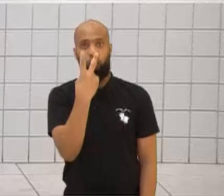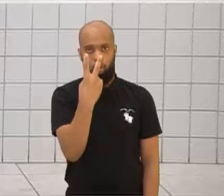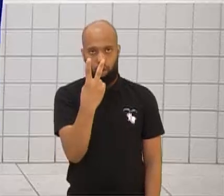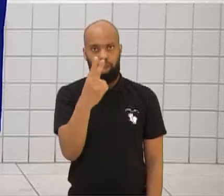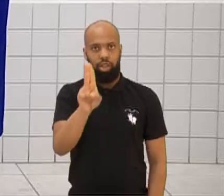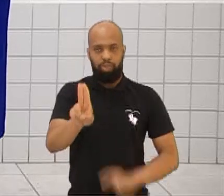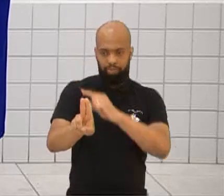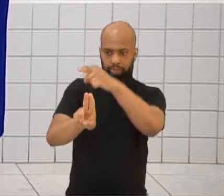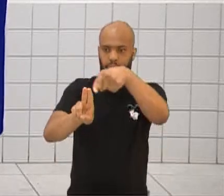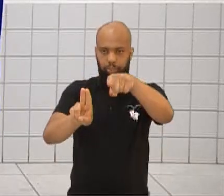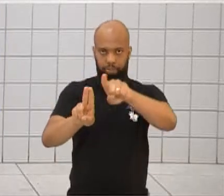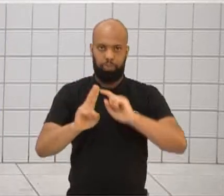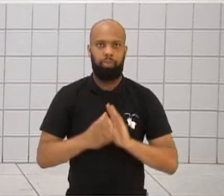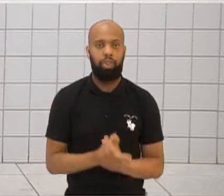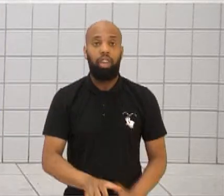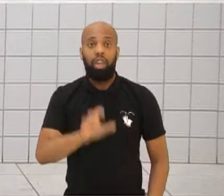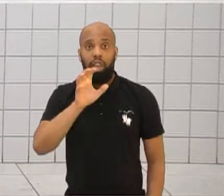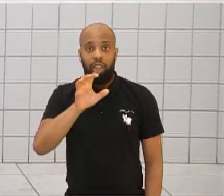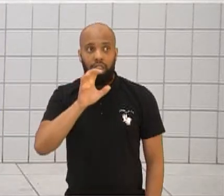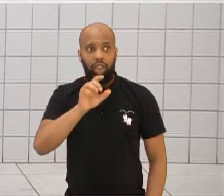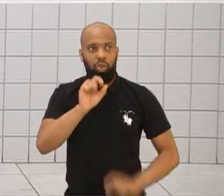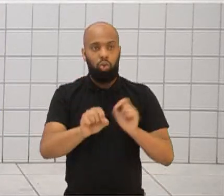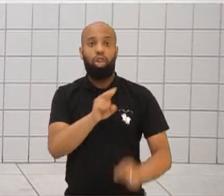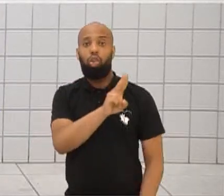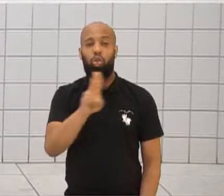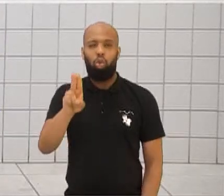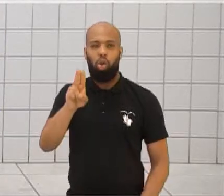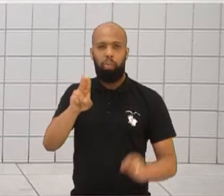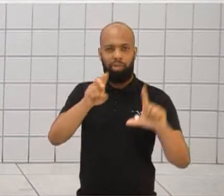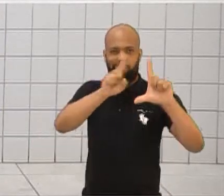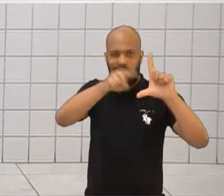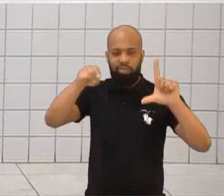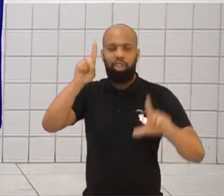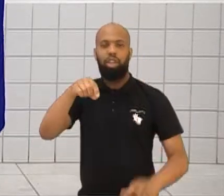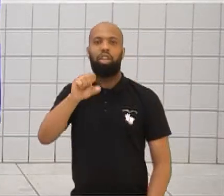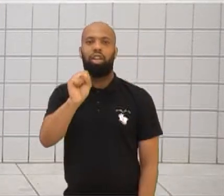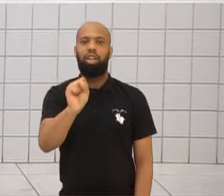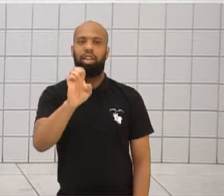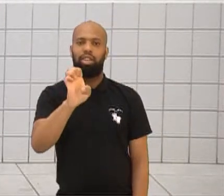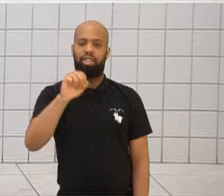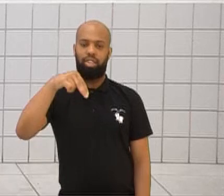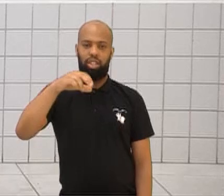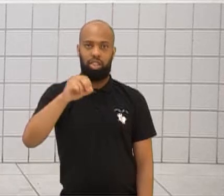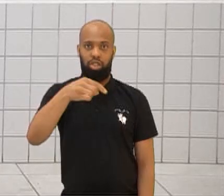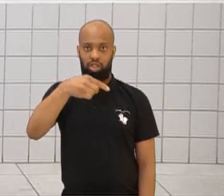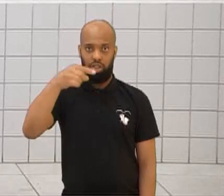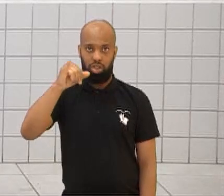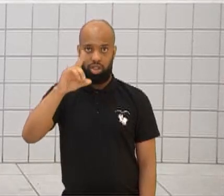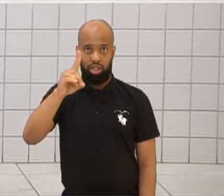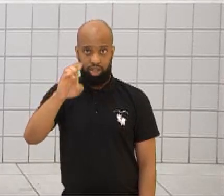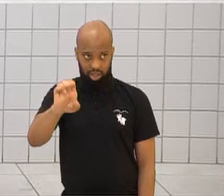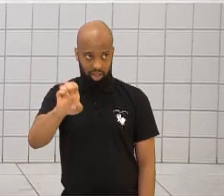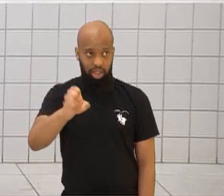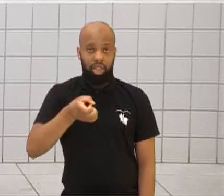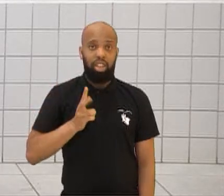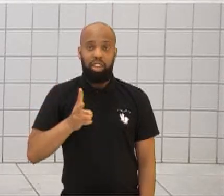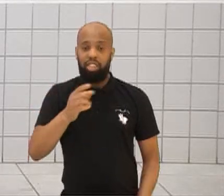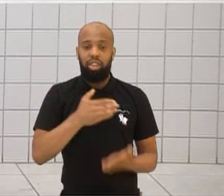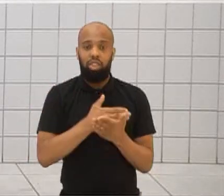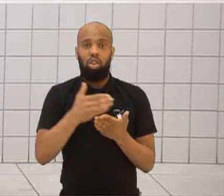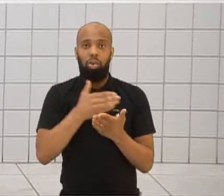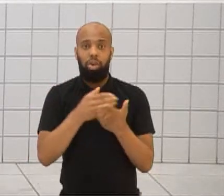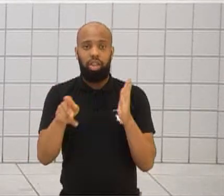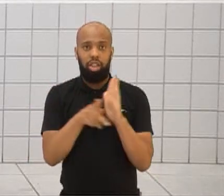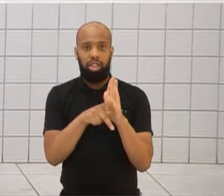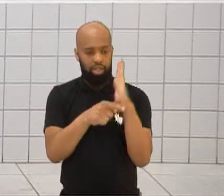Certo? Então, essa é a curva chamada senoide, né? Há uma dica, a senoide do seno de x sempre vai começar na origem.